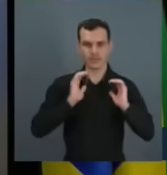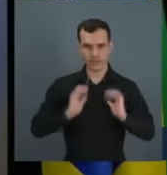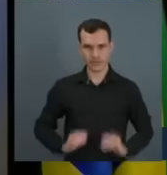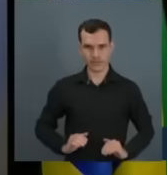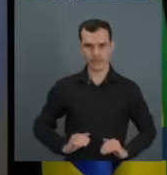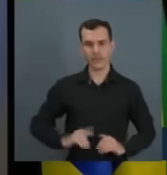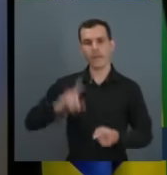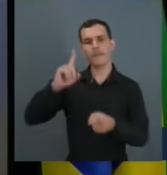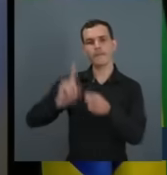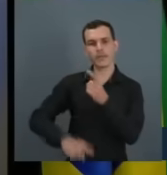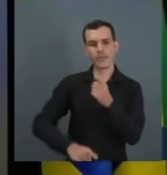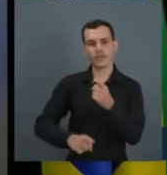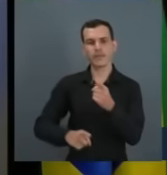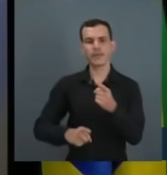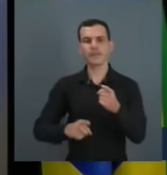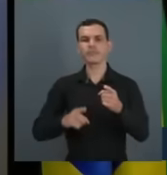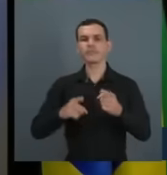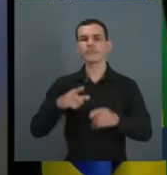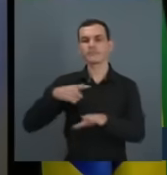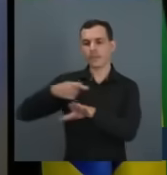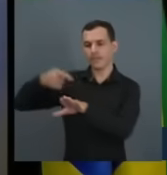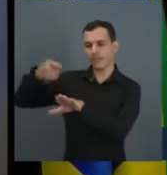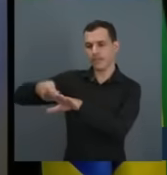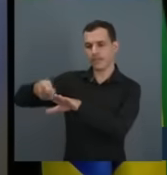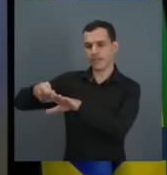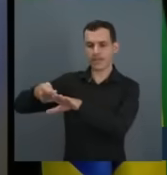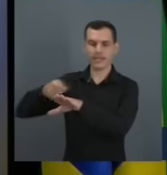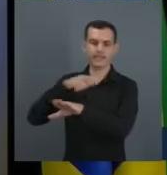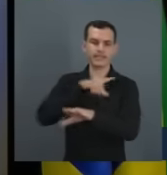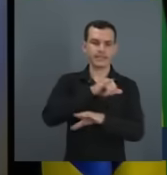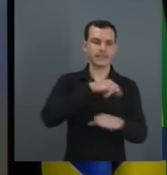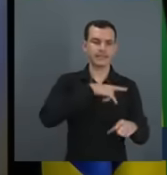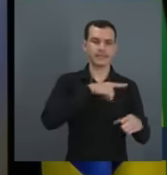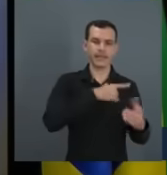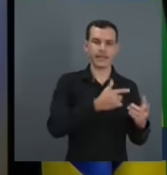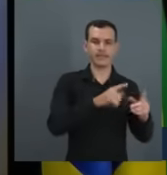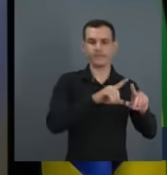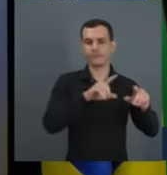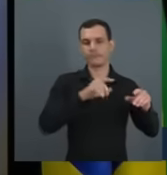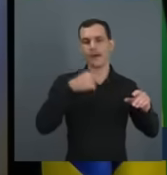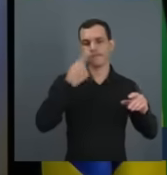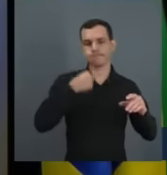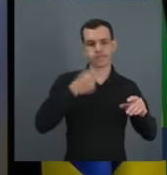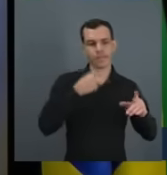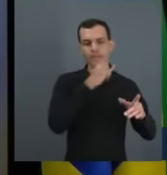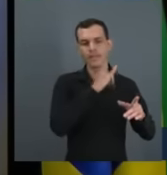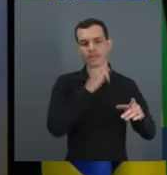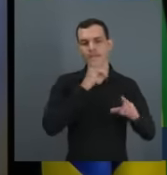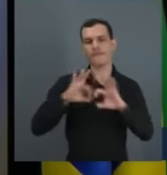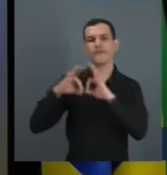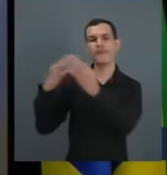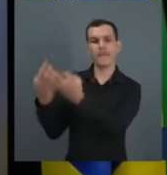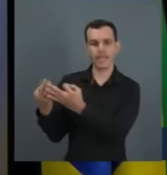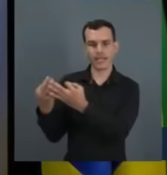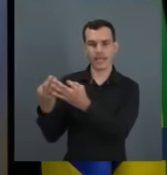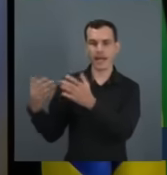advocacia com cônjuges e parentes de até terceiro grau. O nepotismo é uma prática,